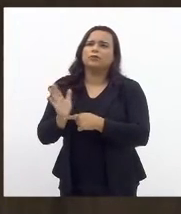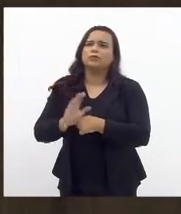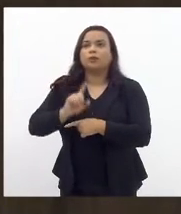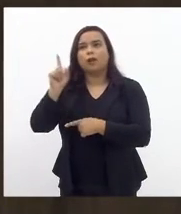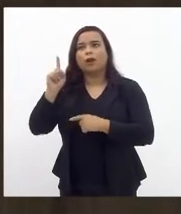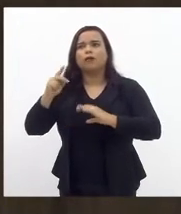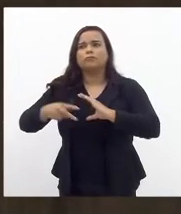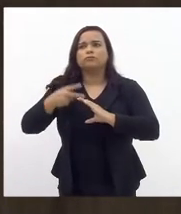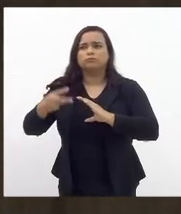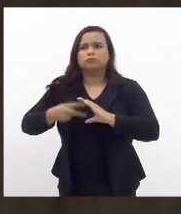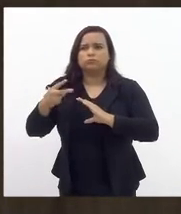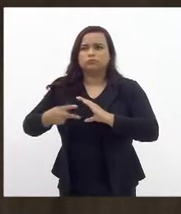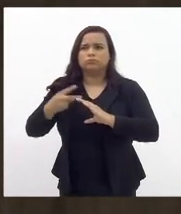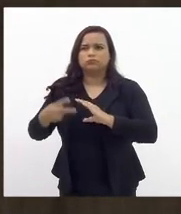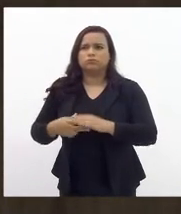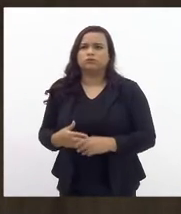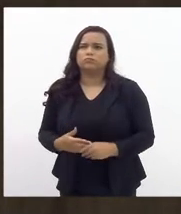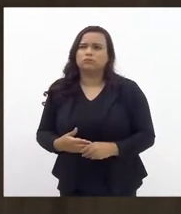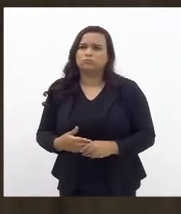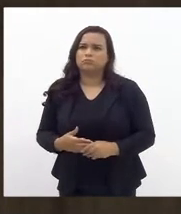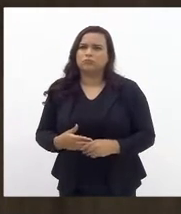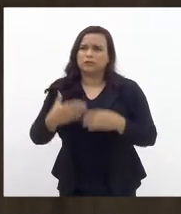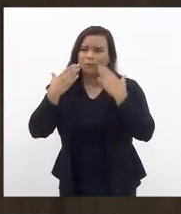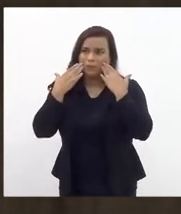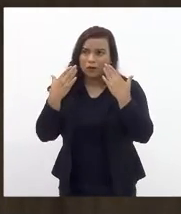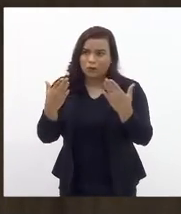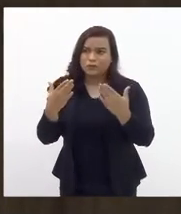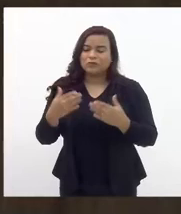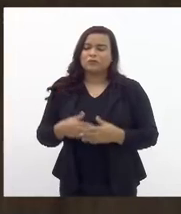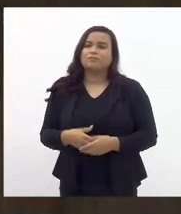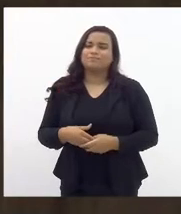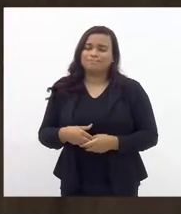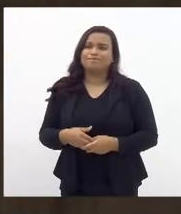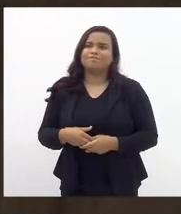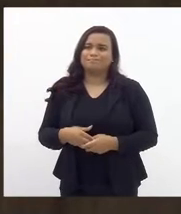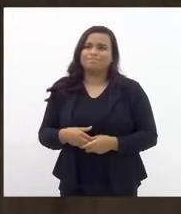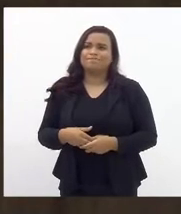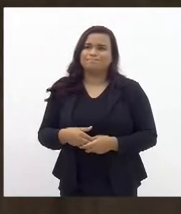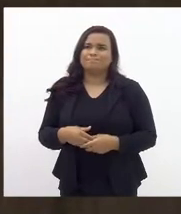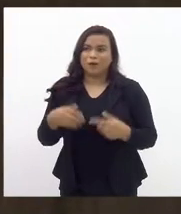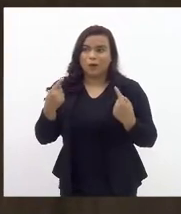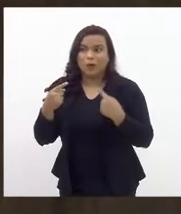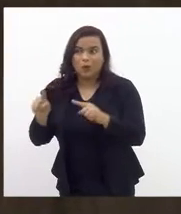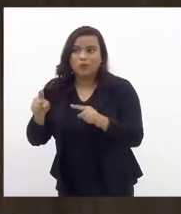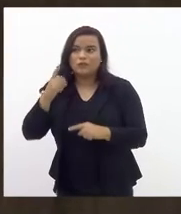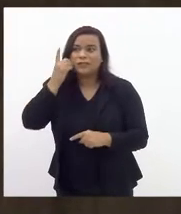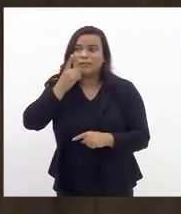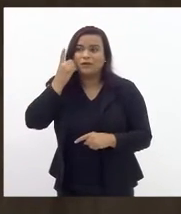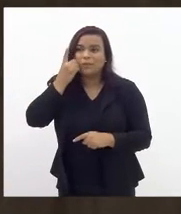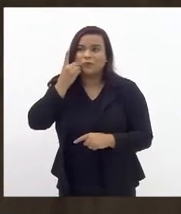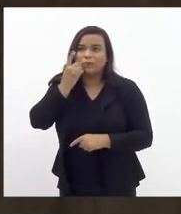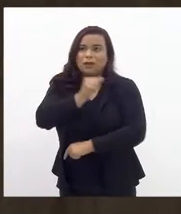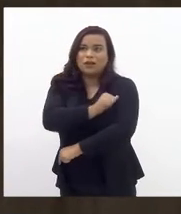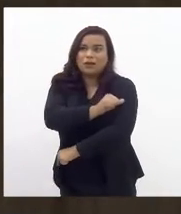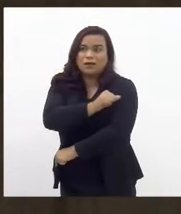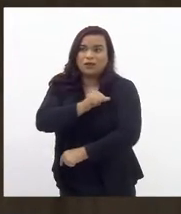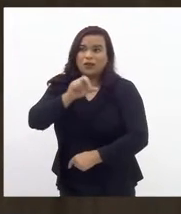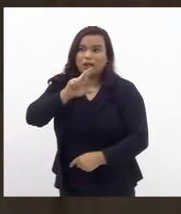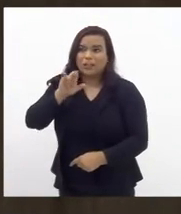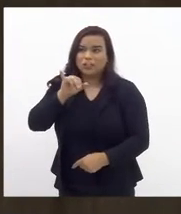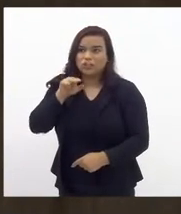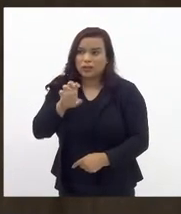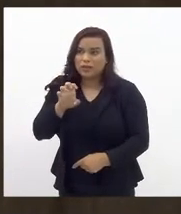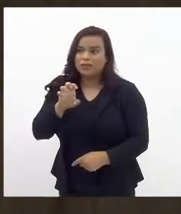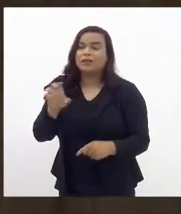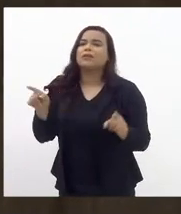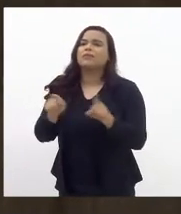casa legislativa que agrediam a deputada enfermeira Rejane, mas